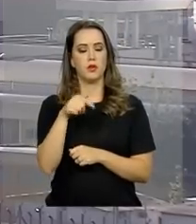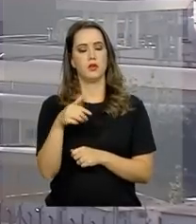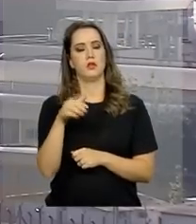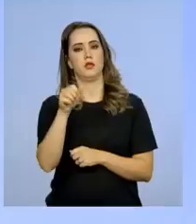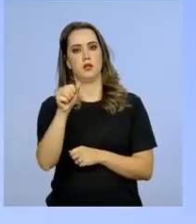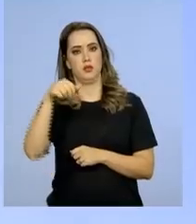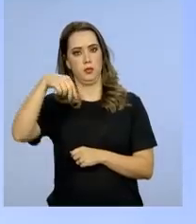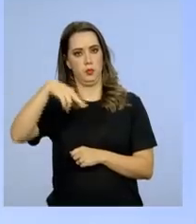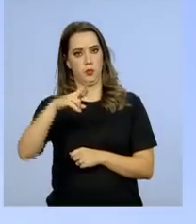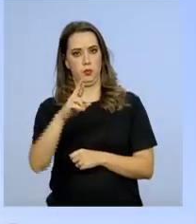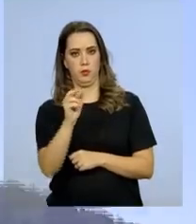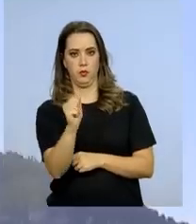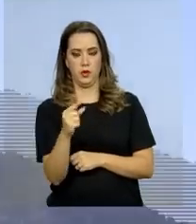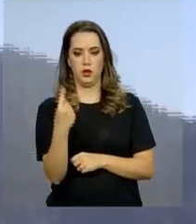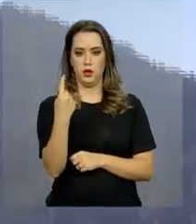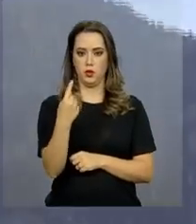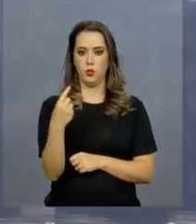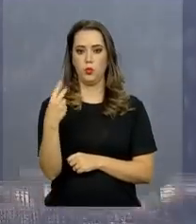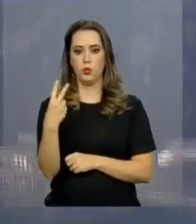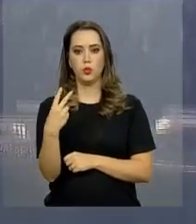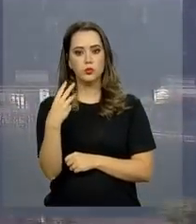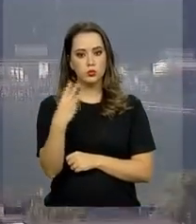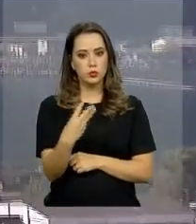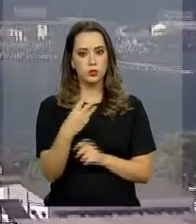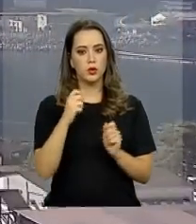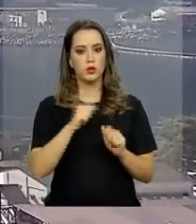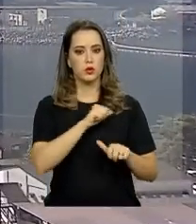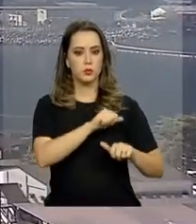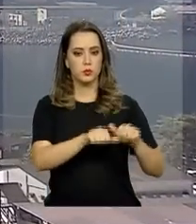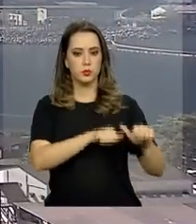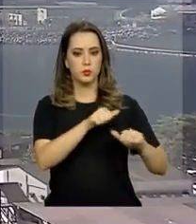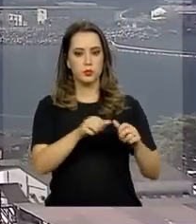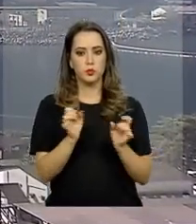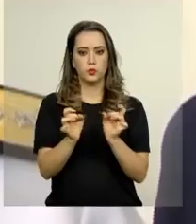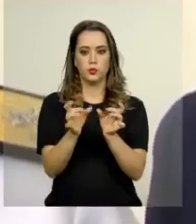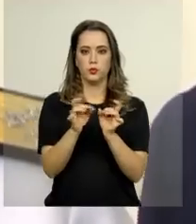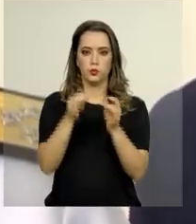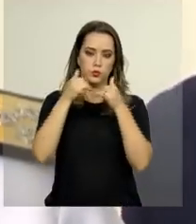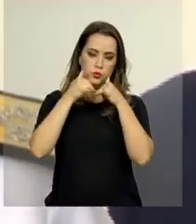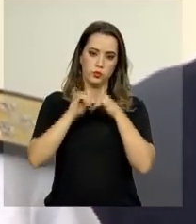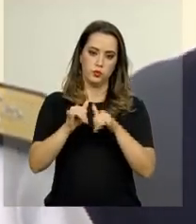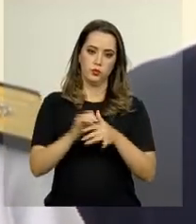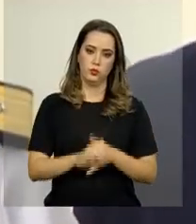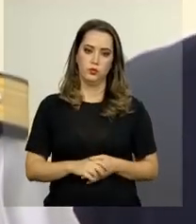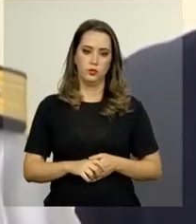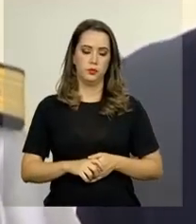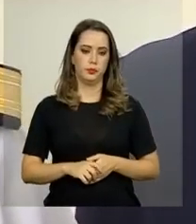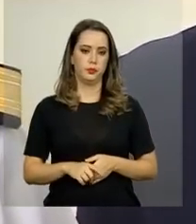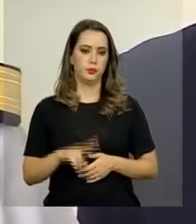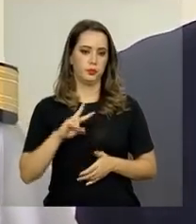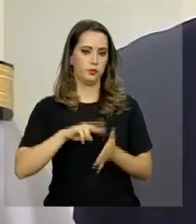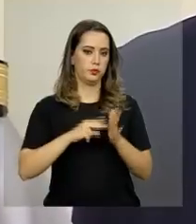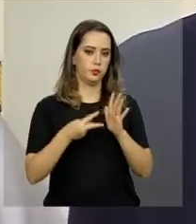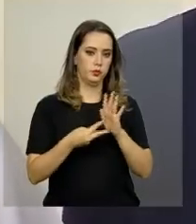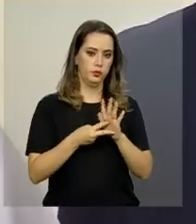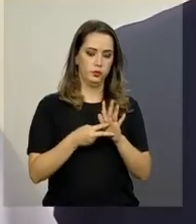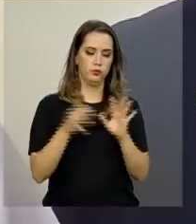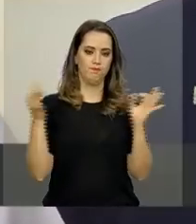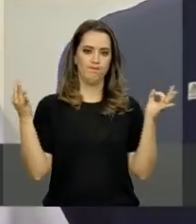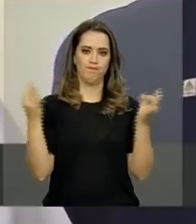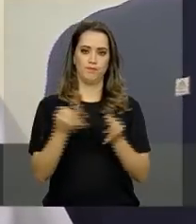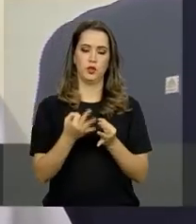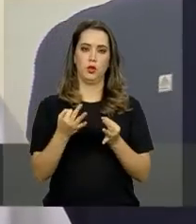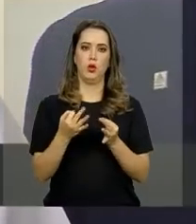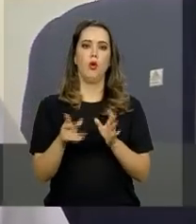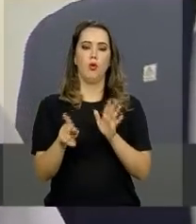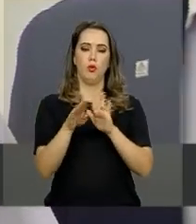e 3, atingindo uma escala comercialmente sustentável de produção. Significa o êxito de um programa de